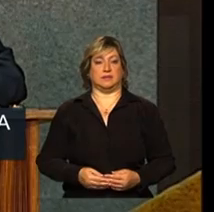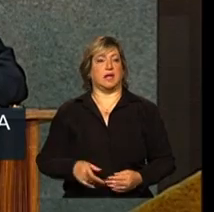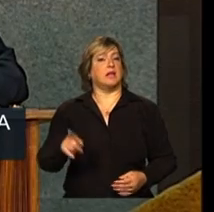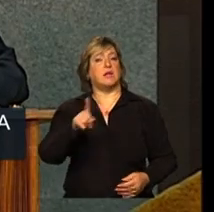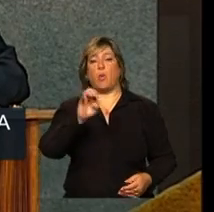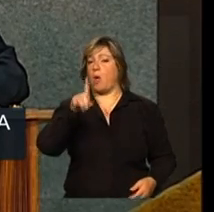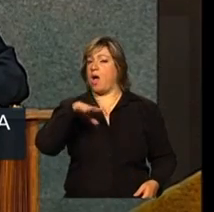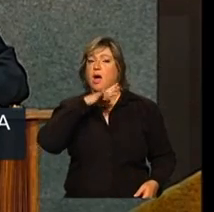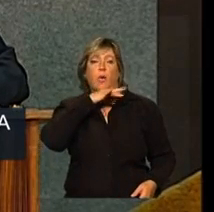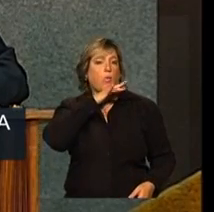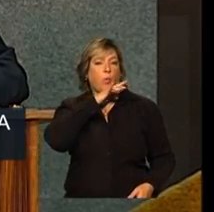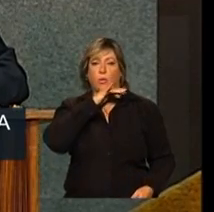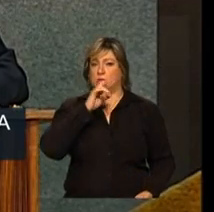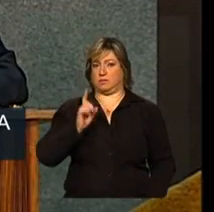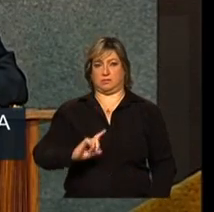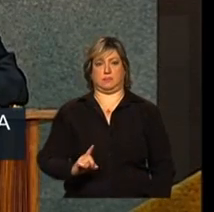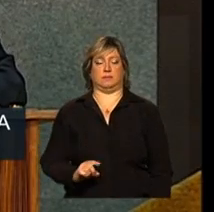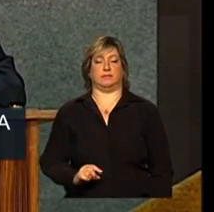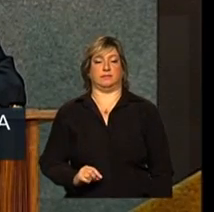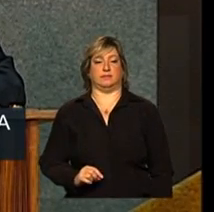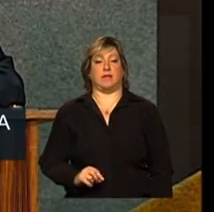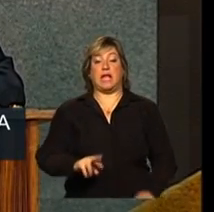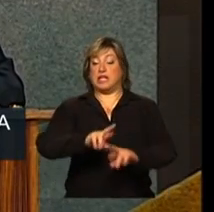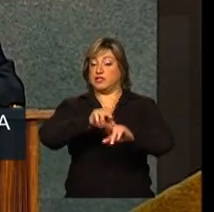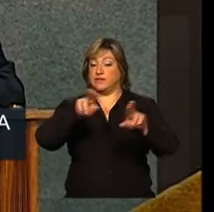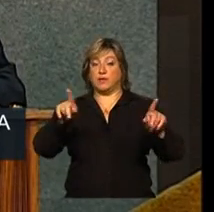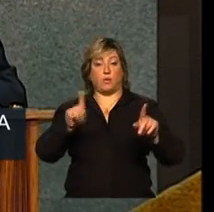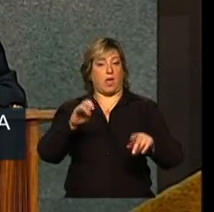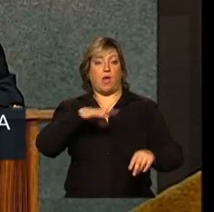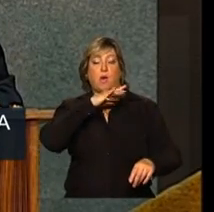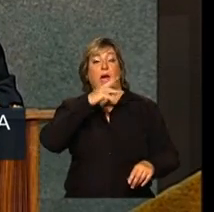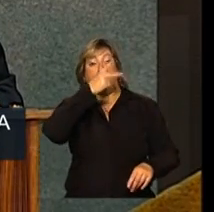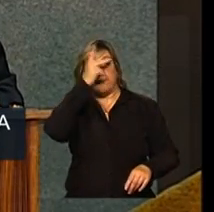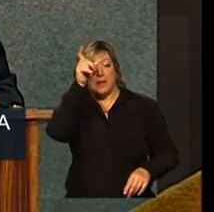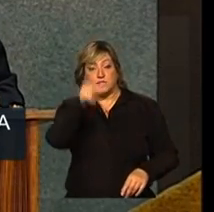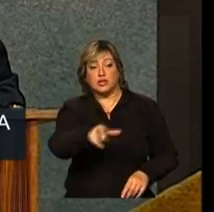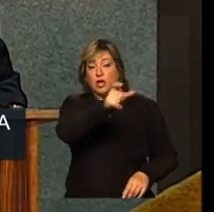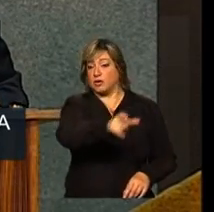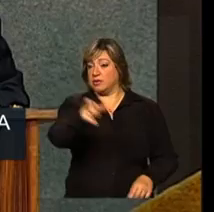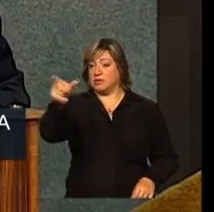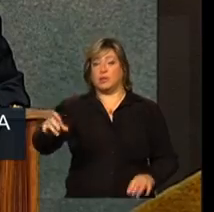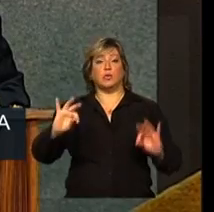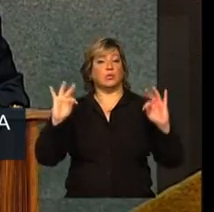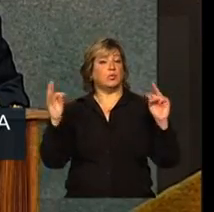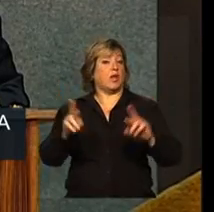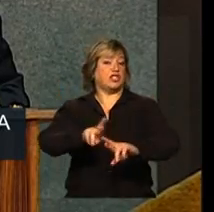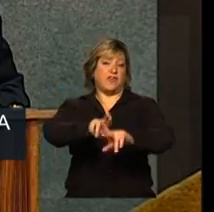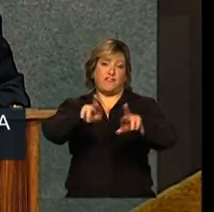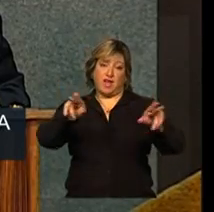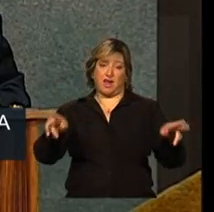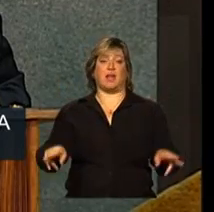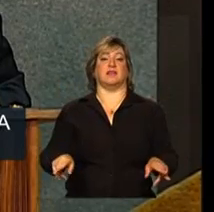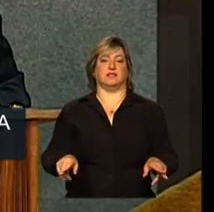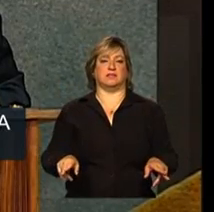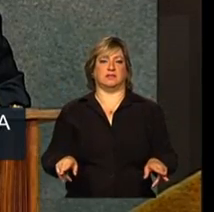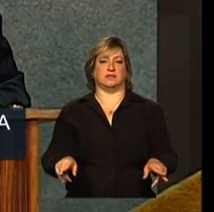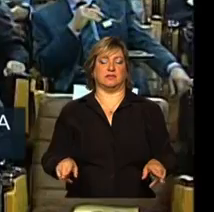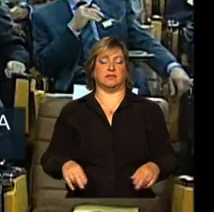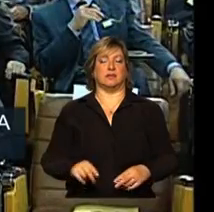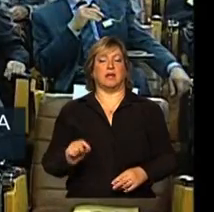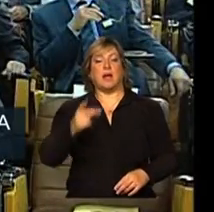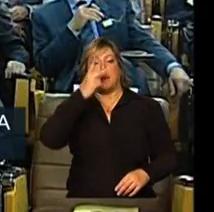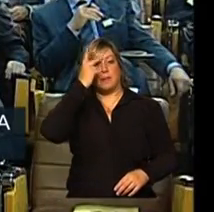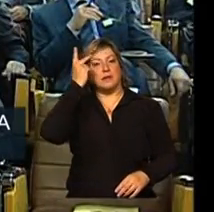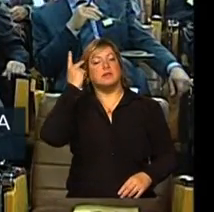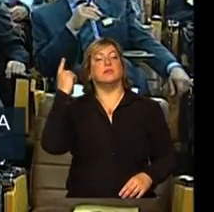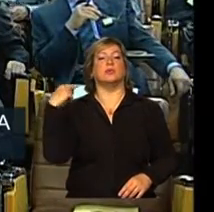ruim. A diferença não é ruim, as pessoas são diferentes. O ser humano é diferente. As